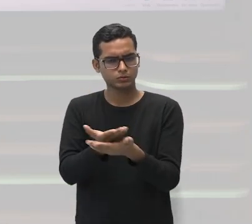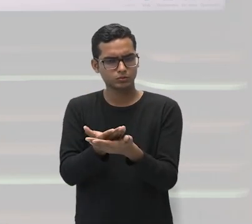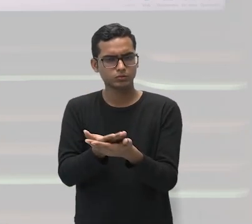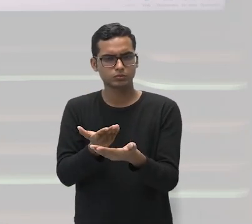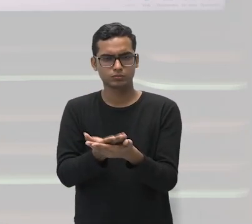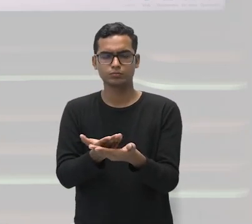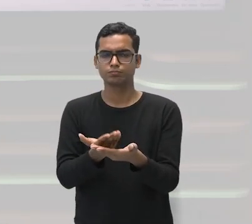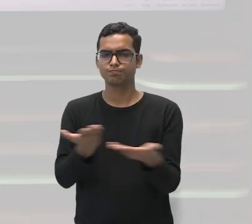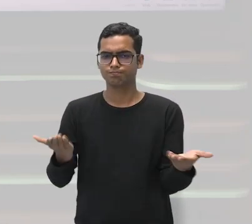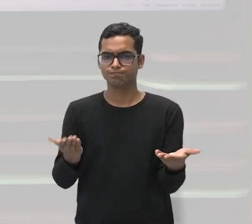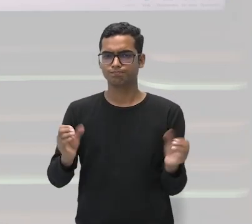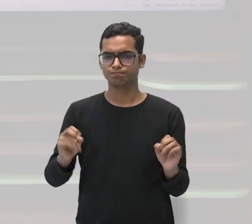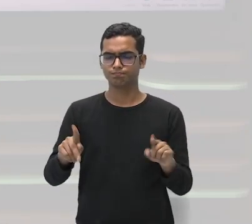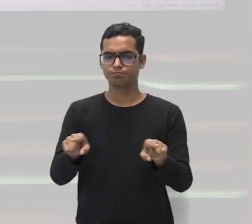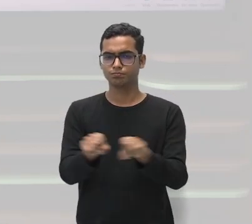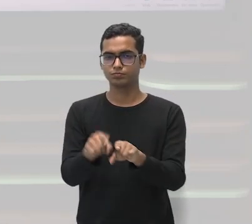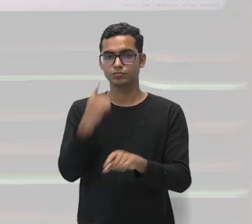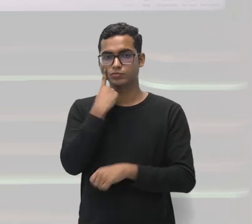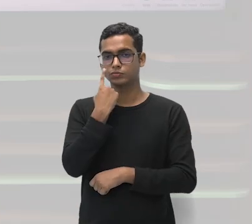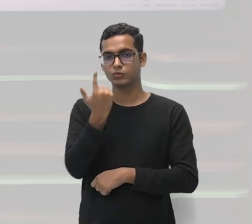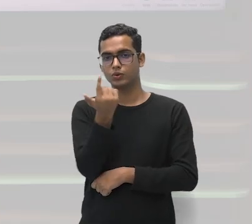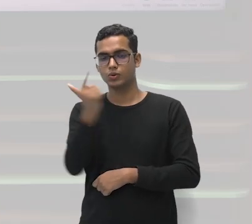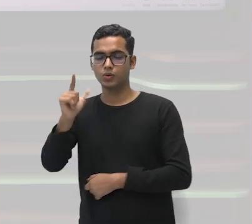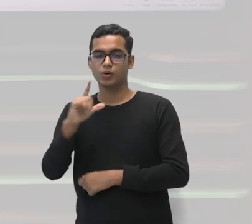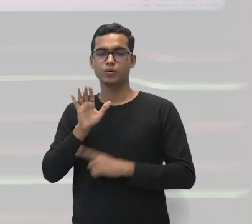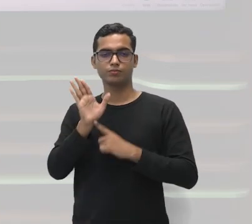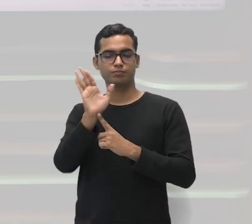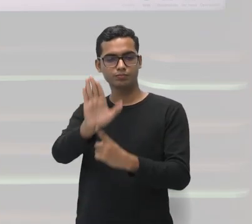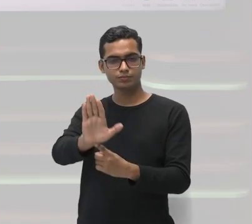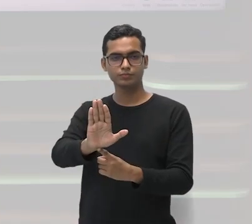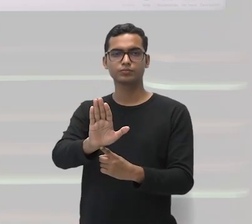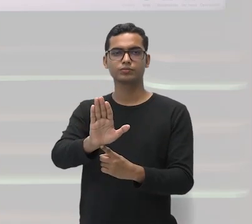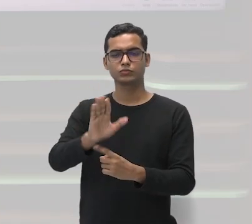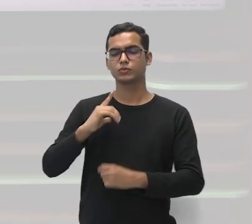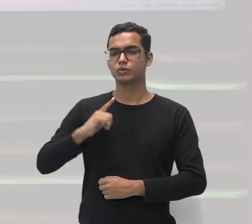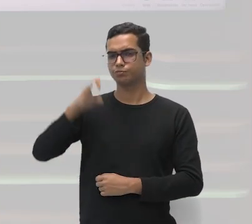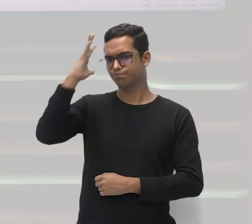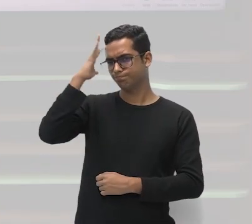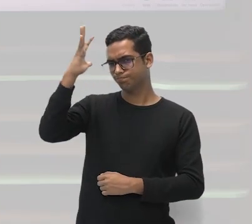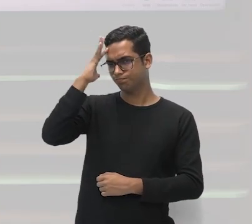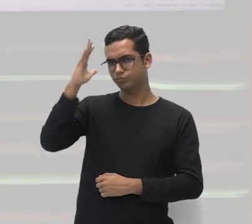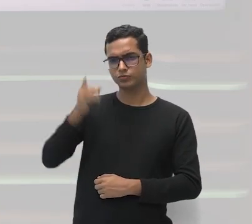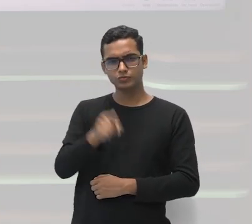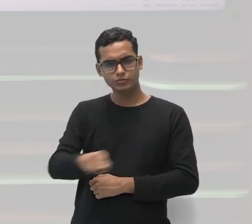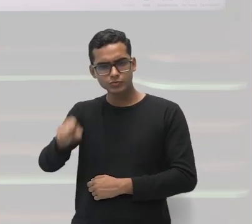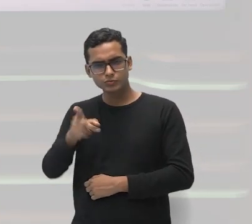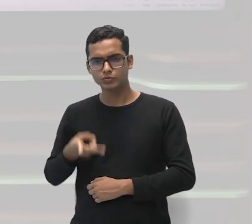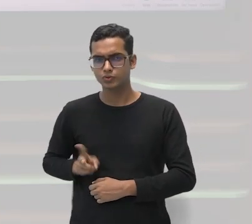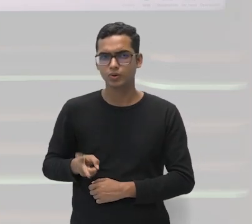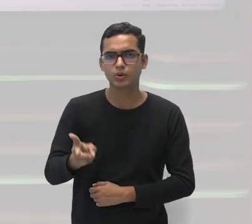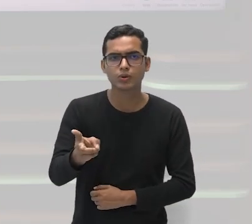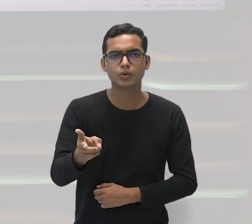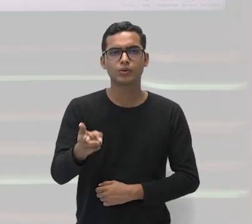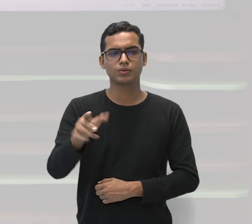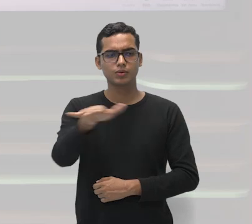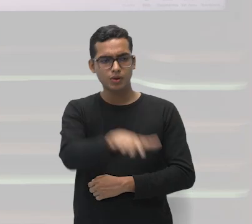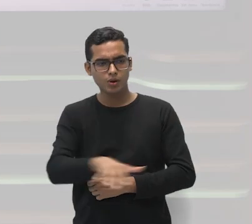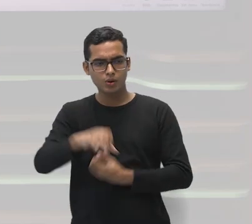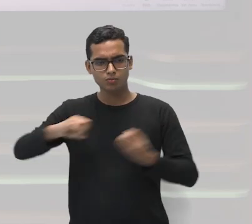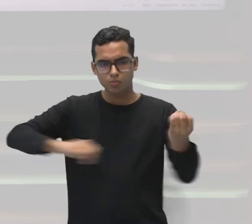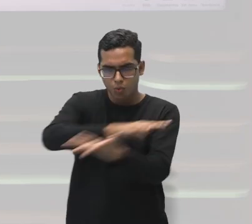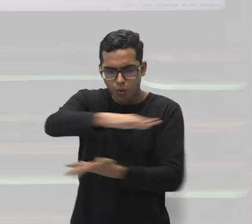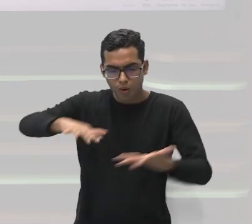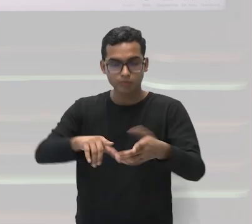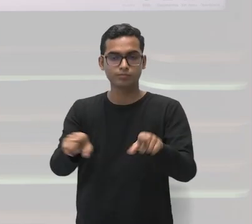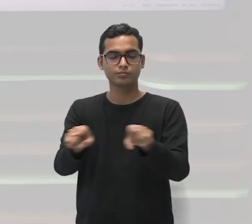VT, tá legal? Então vem aqui comigo porque tem mais uma situação, problema, né? Imagina aí que você continua essa viagem intergaláctica e aí